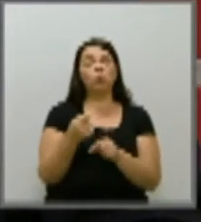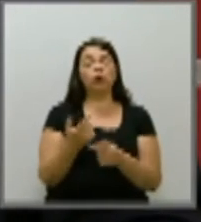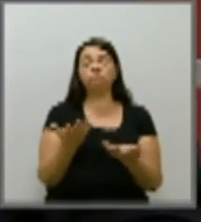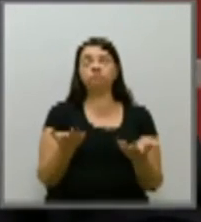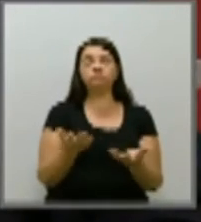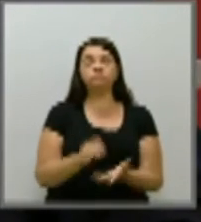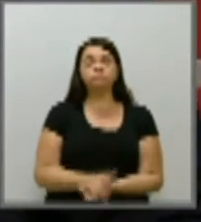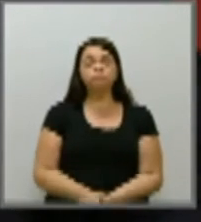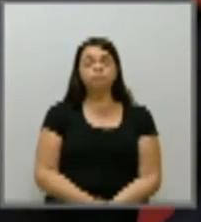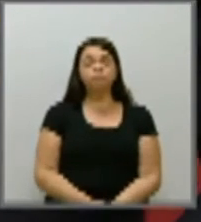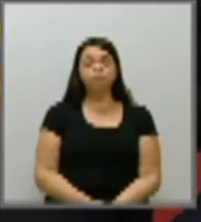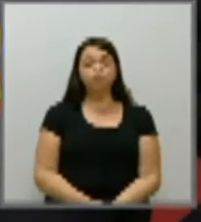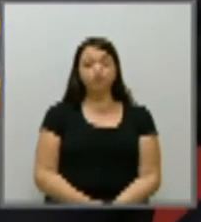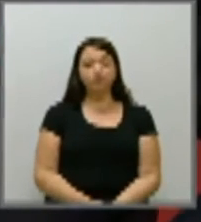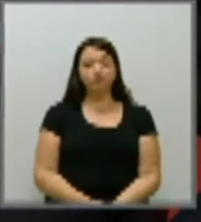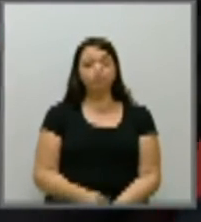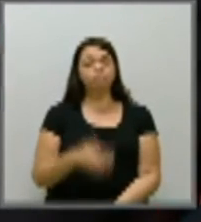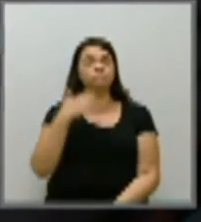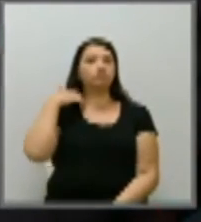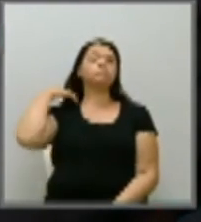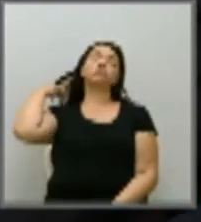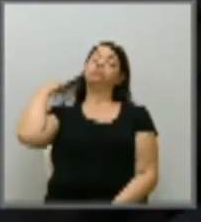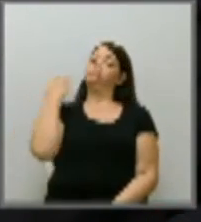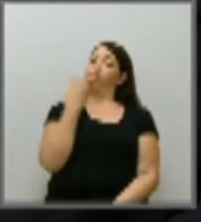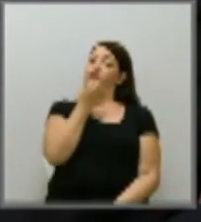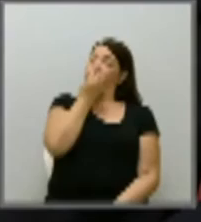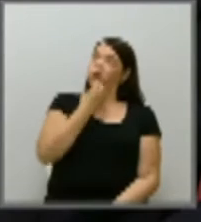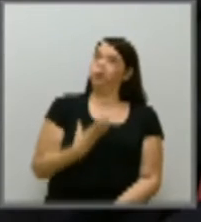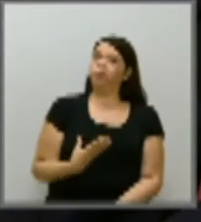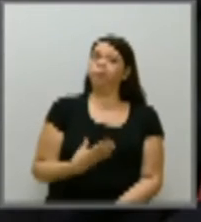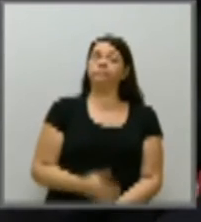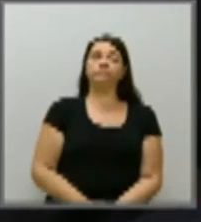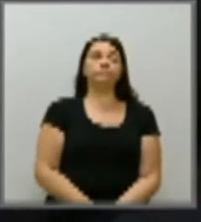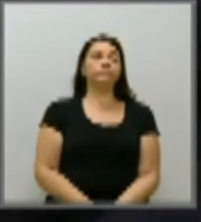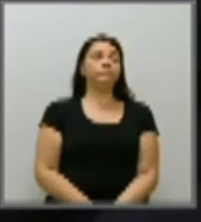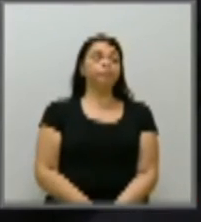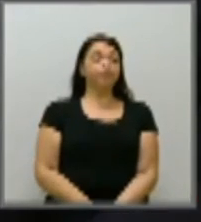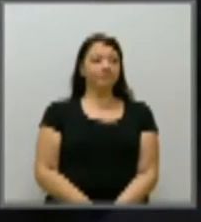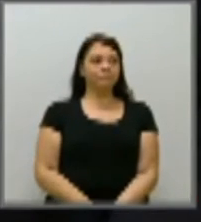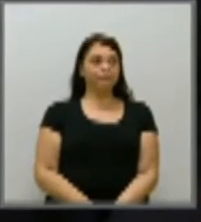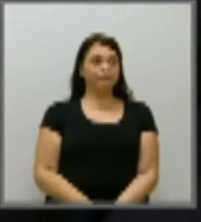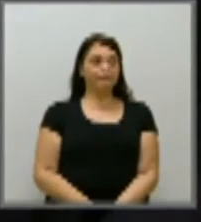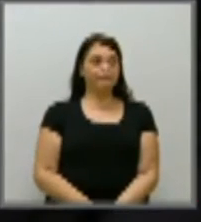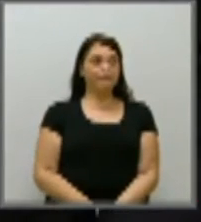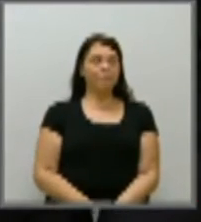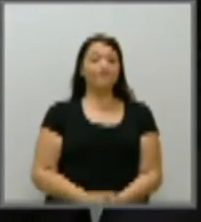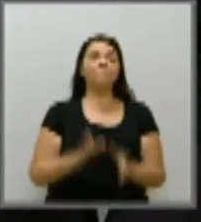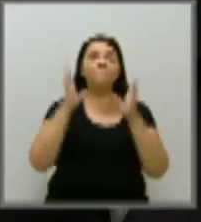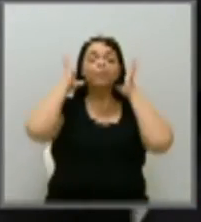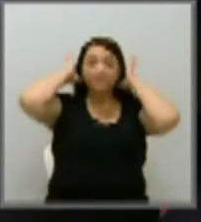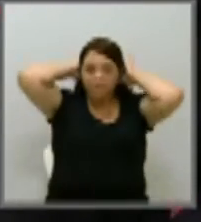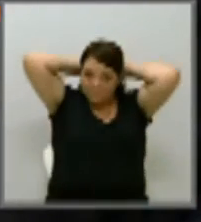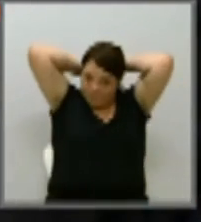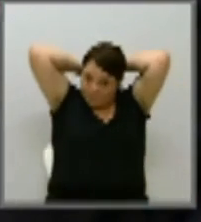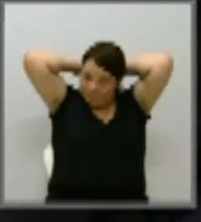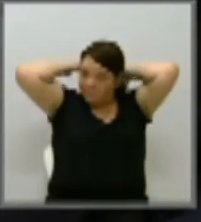Buenas. Eu vou perguntar então para para Rosane Massulo,